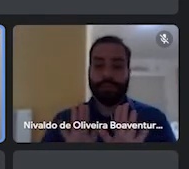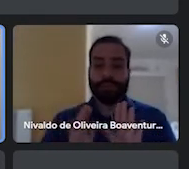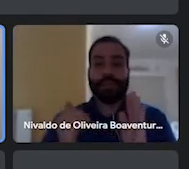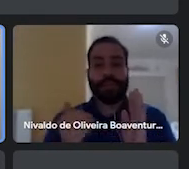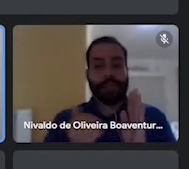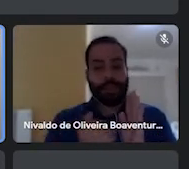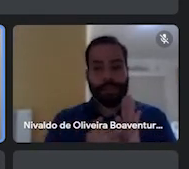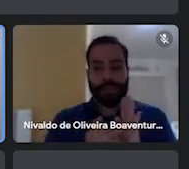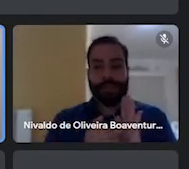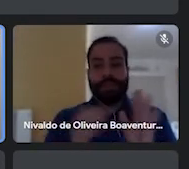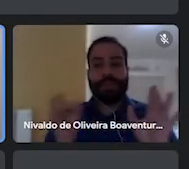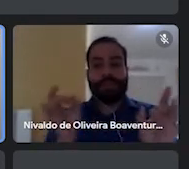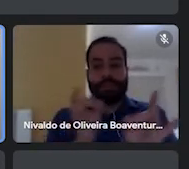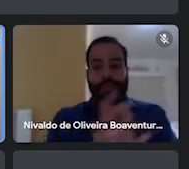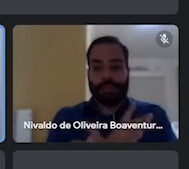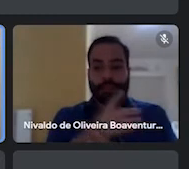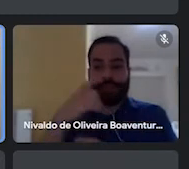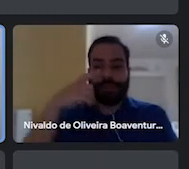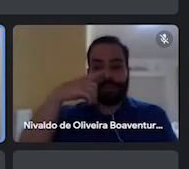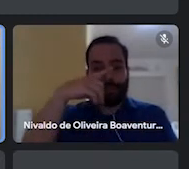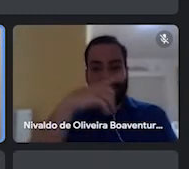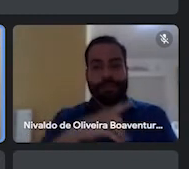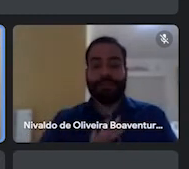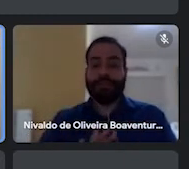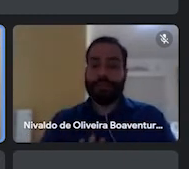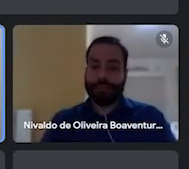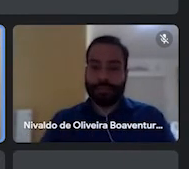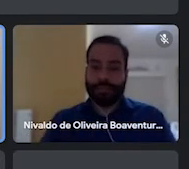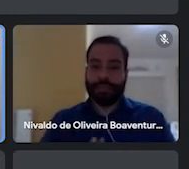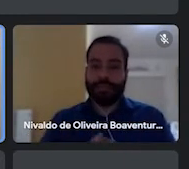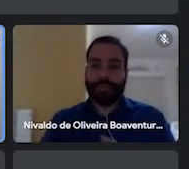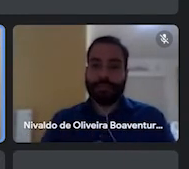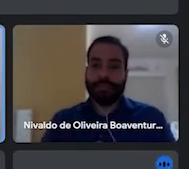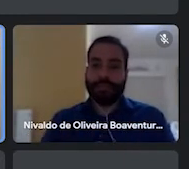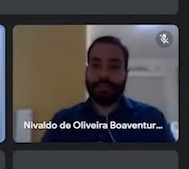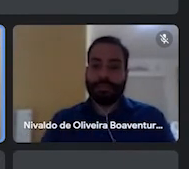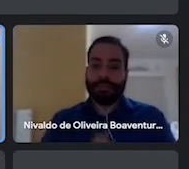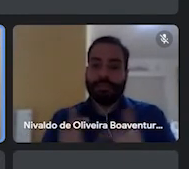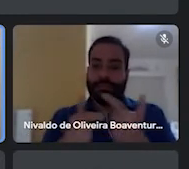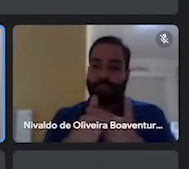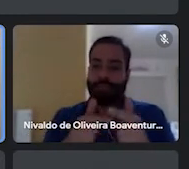até que aquela situação seja